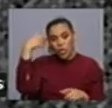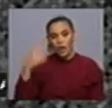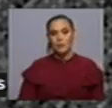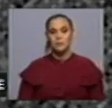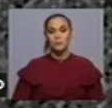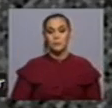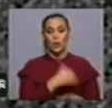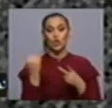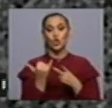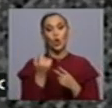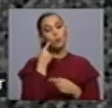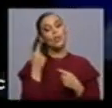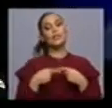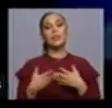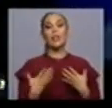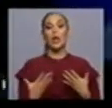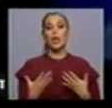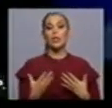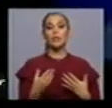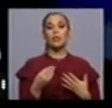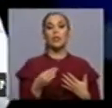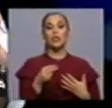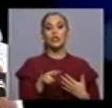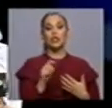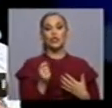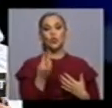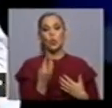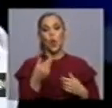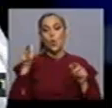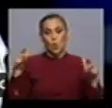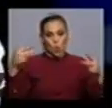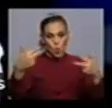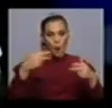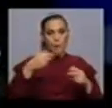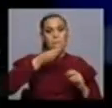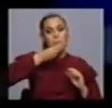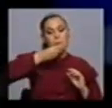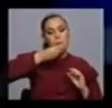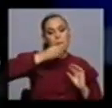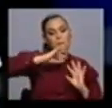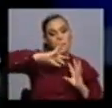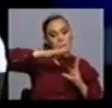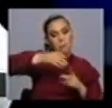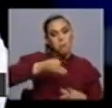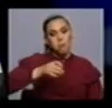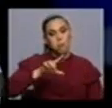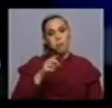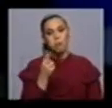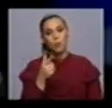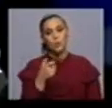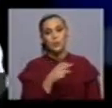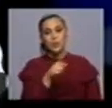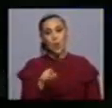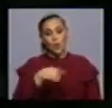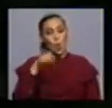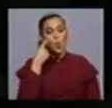também a revelação esta semana da New Horizons. A New Horizons é a sonda que passou por Plutão, mostrou-nos um Plutão como nós não conhecíamos, mas